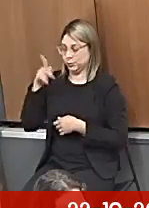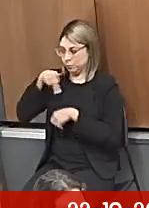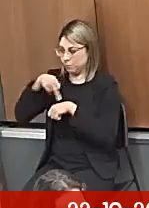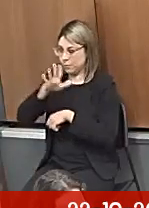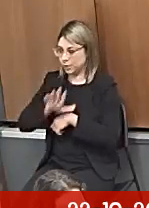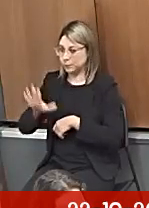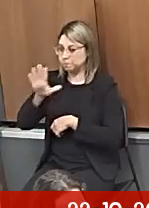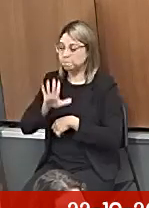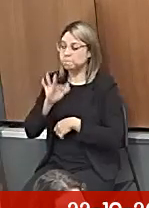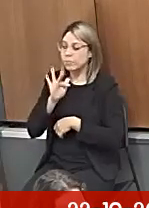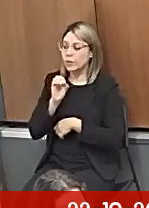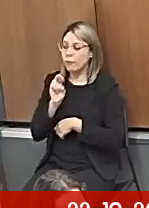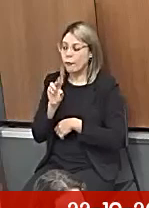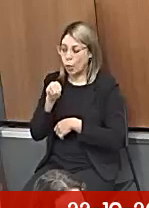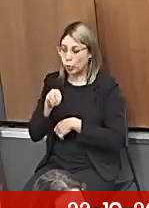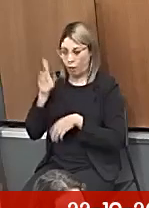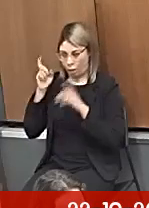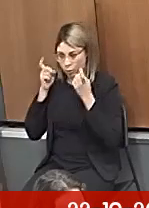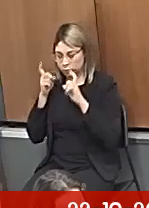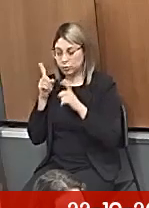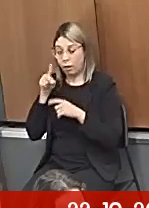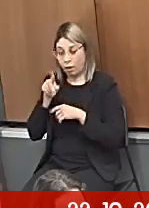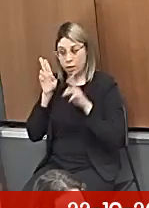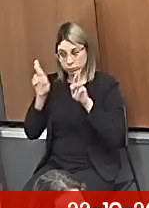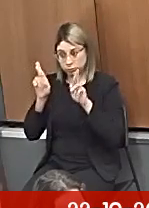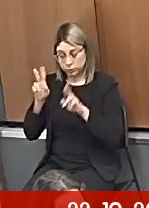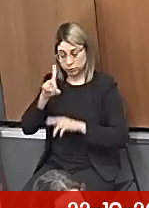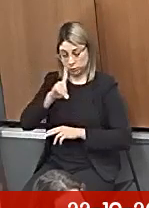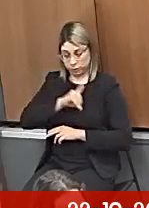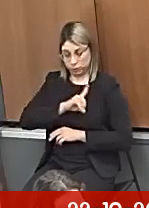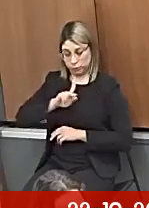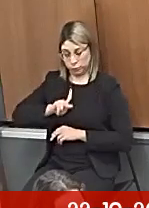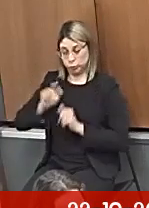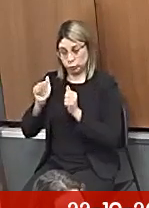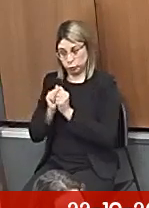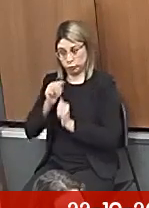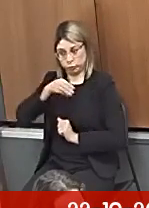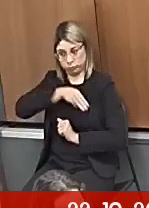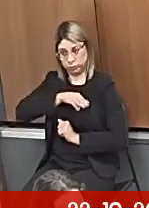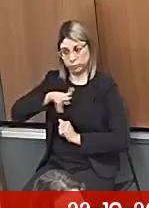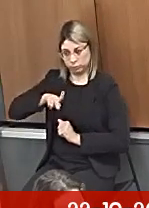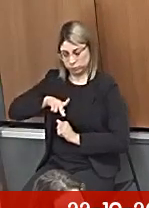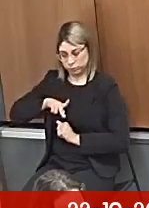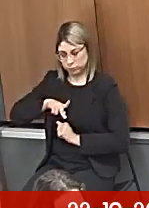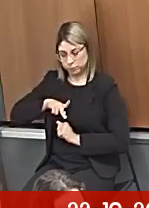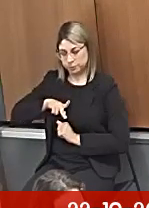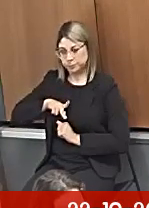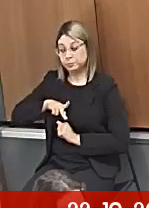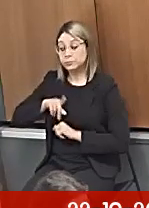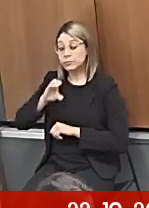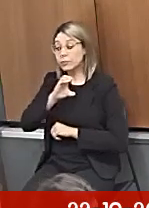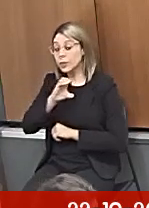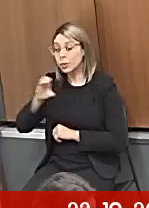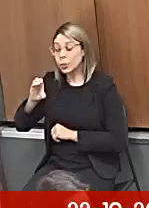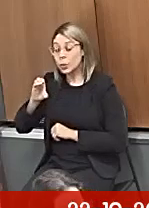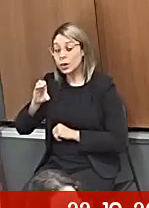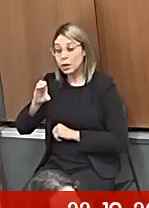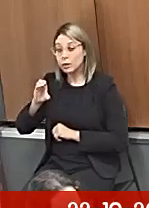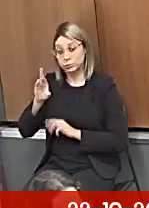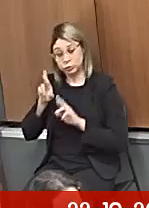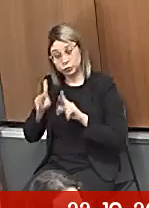Esse fórum vai ser coordenado pela Defensoria Pública e pelo Ministério Público. A coordenação é